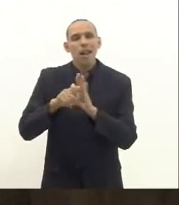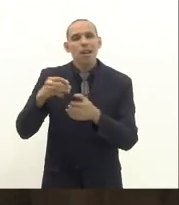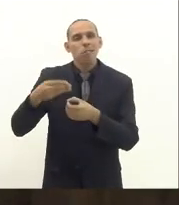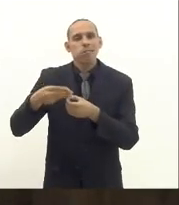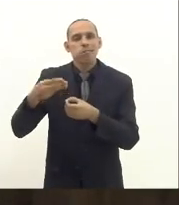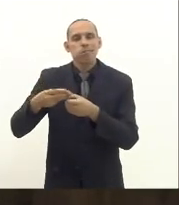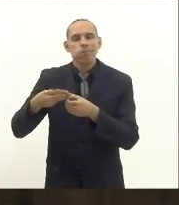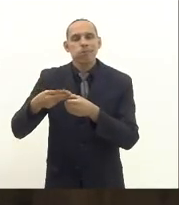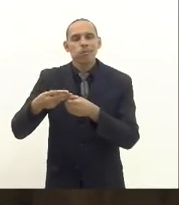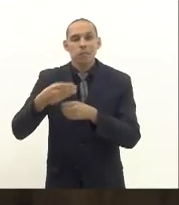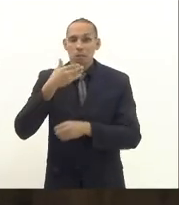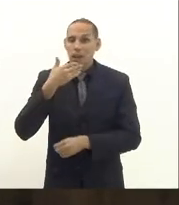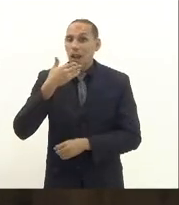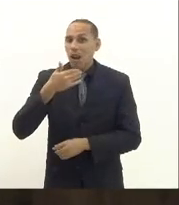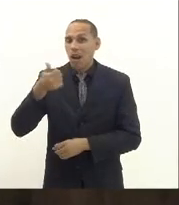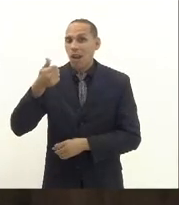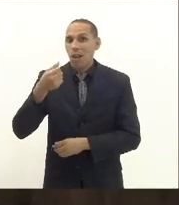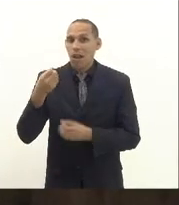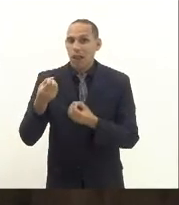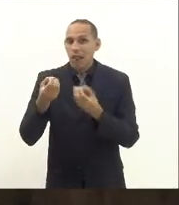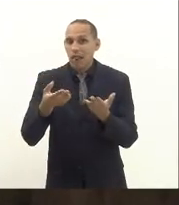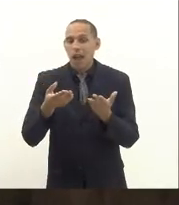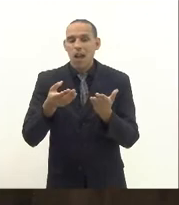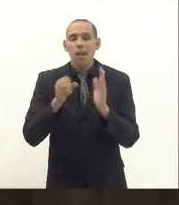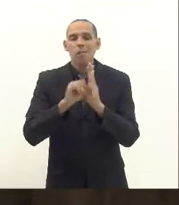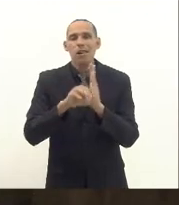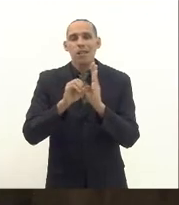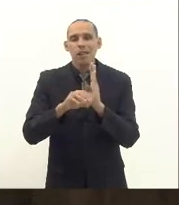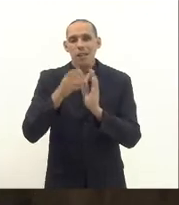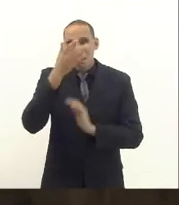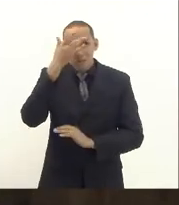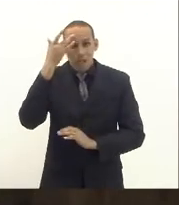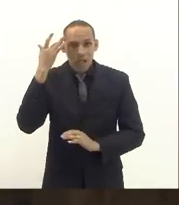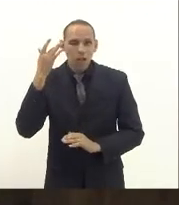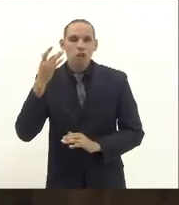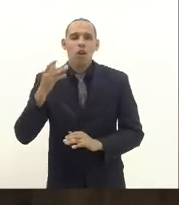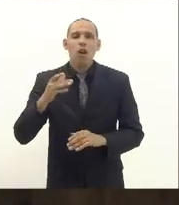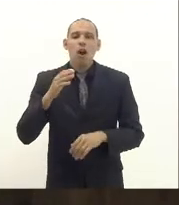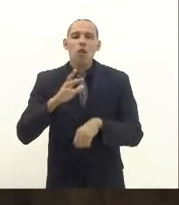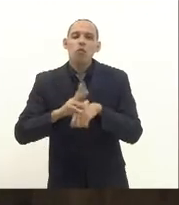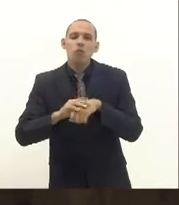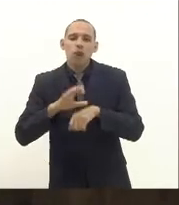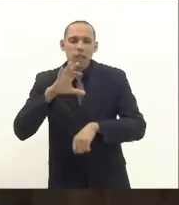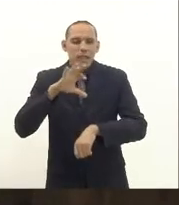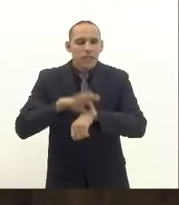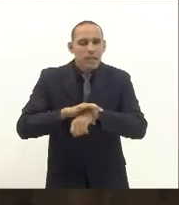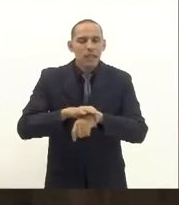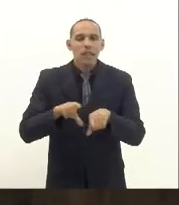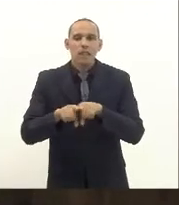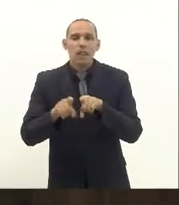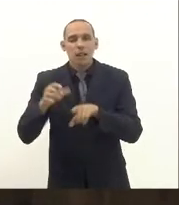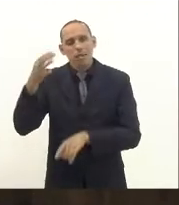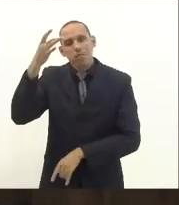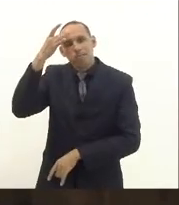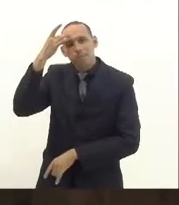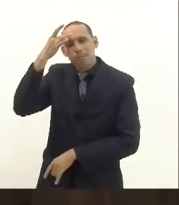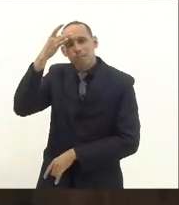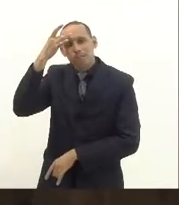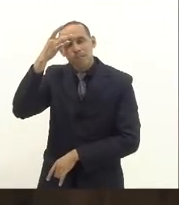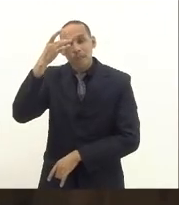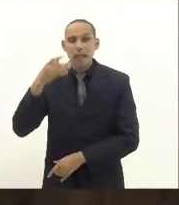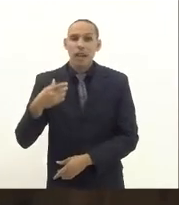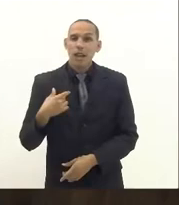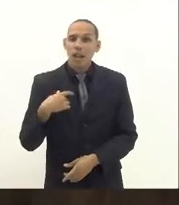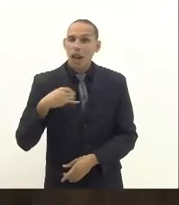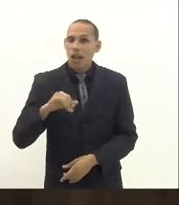mais consistente garantiu o benefício para pessoas com doença crônica e saúde mental aproveito para dizer Presidente e